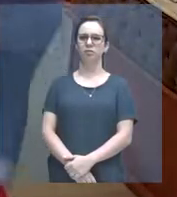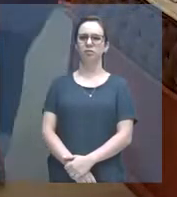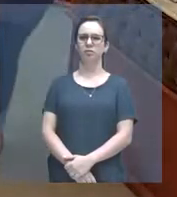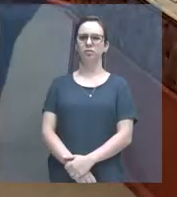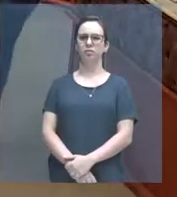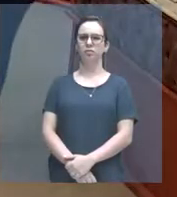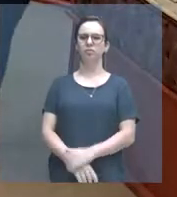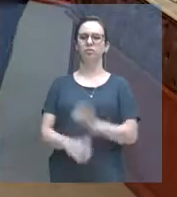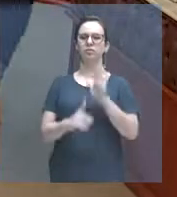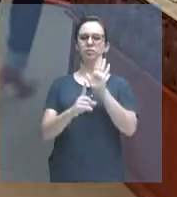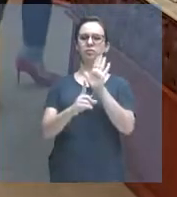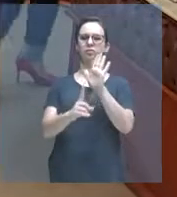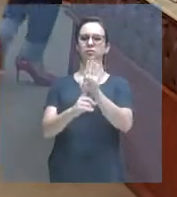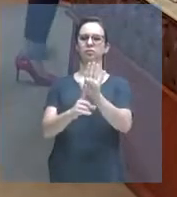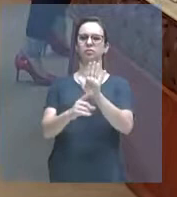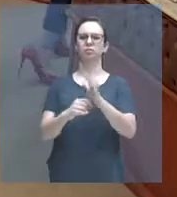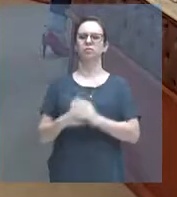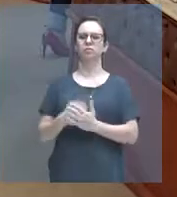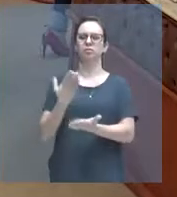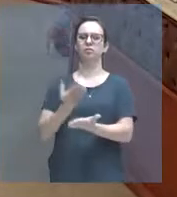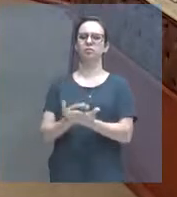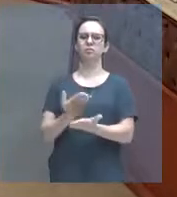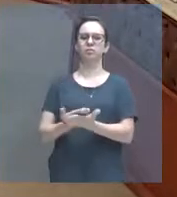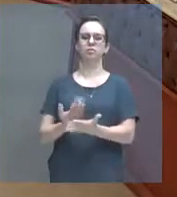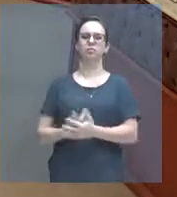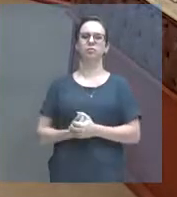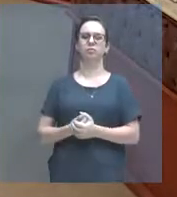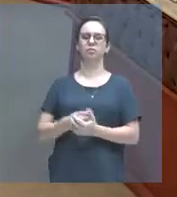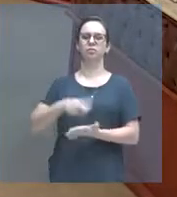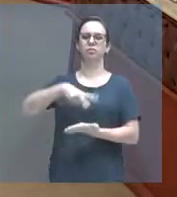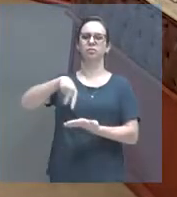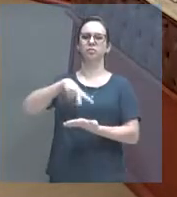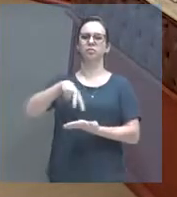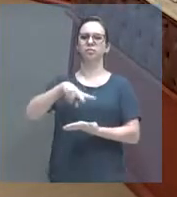Representando a Escola de Samba Unidos da Vila Operária, também